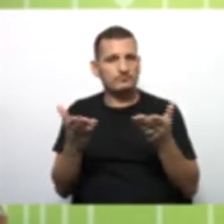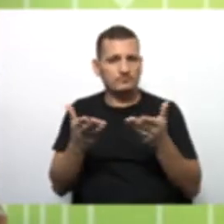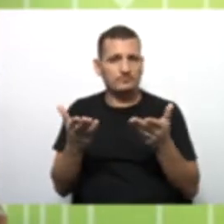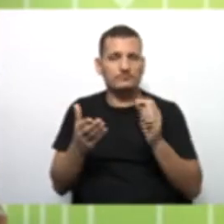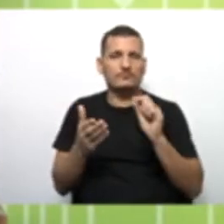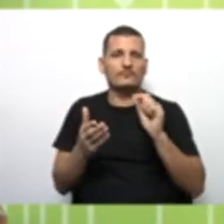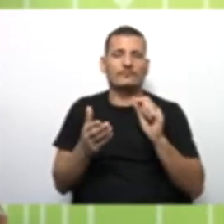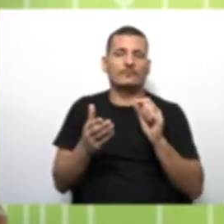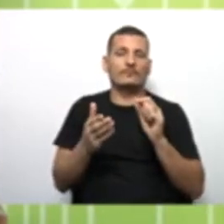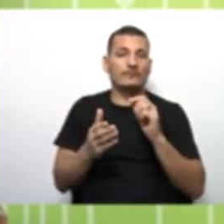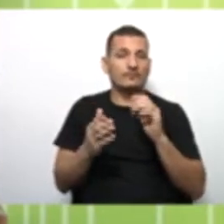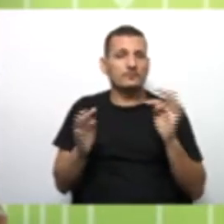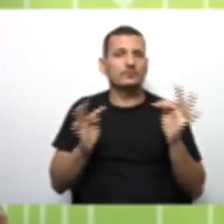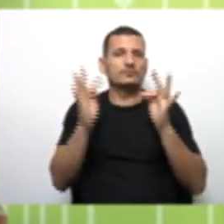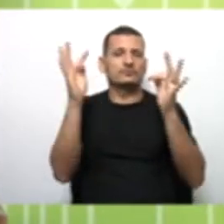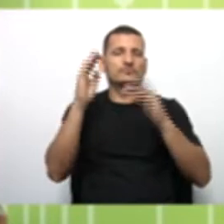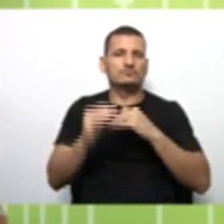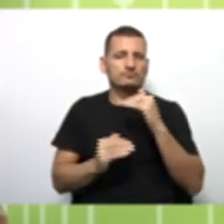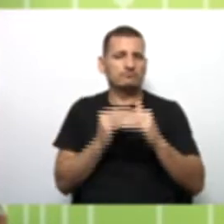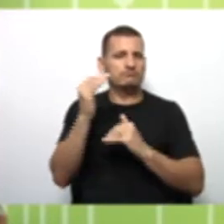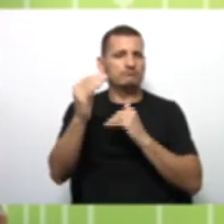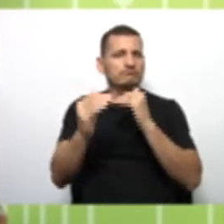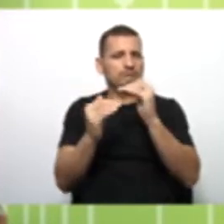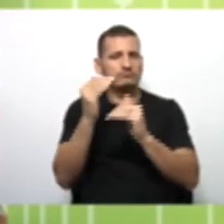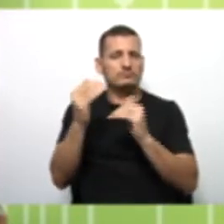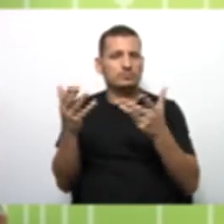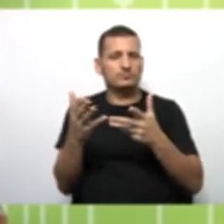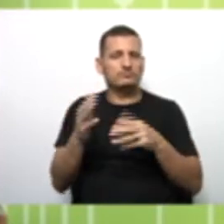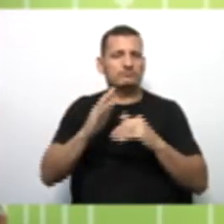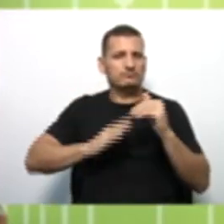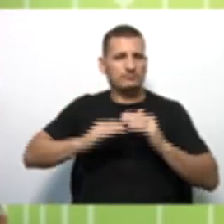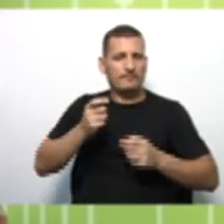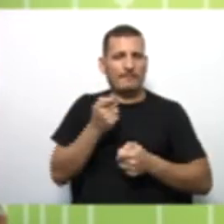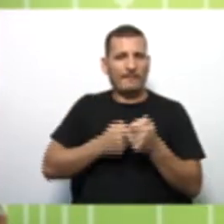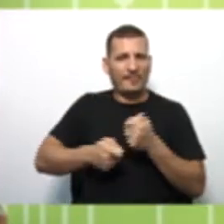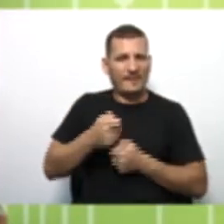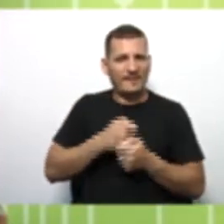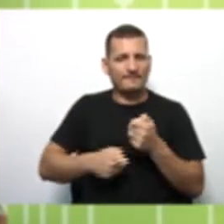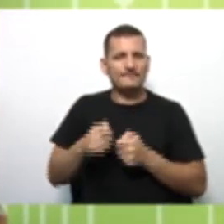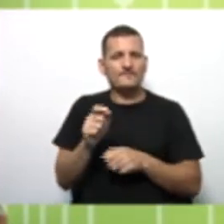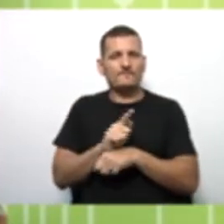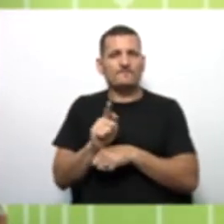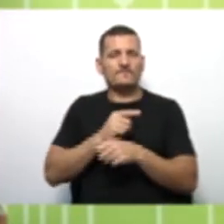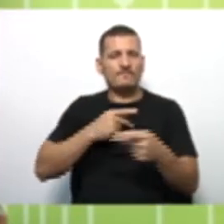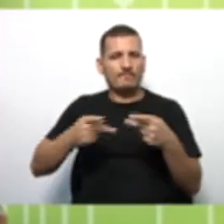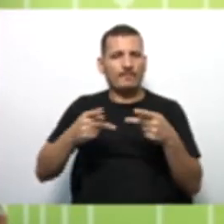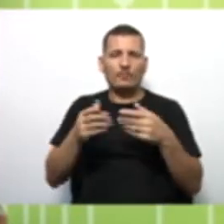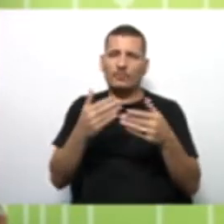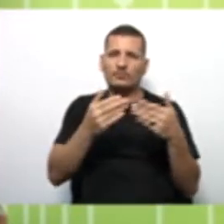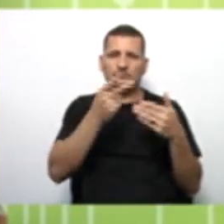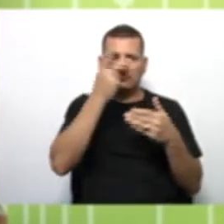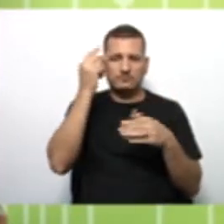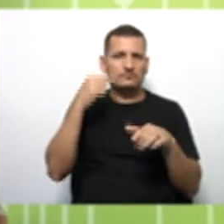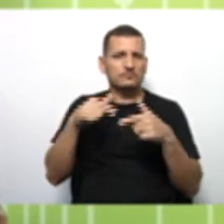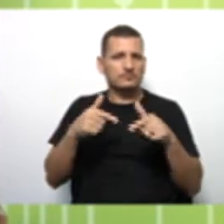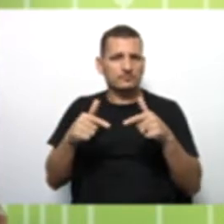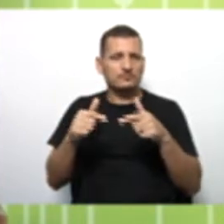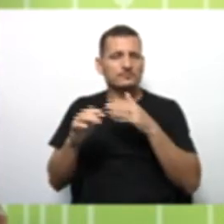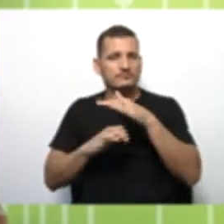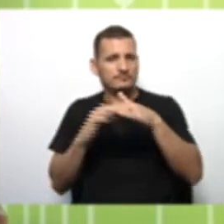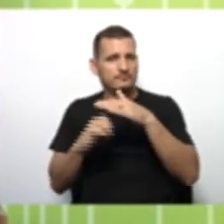das tecnologias da informação, o administrador, o gerente de projetos e qualquer pessoa que está aí no mercado de trabalho